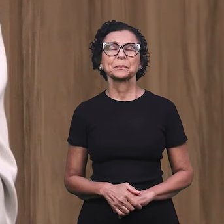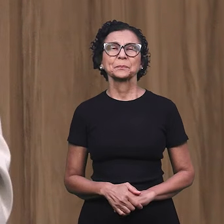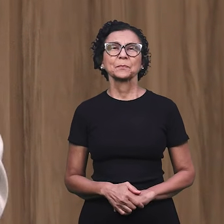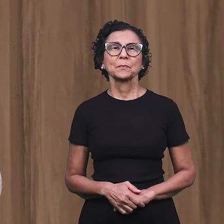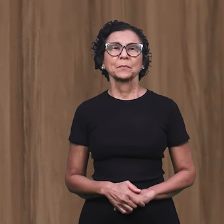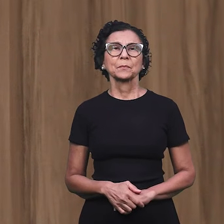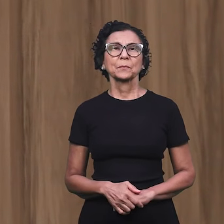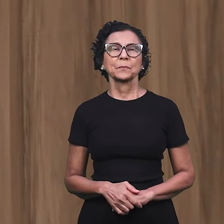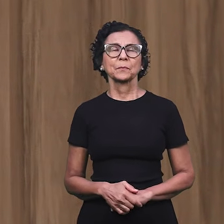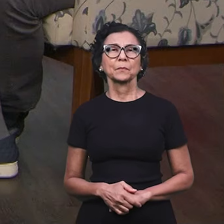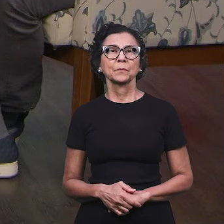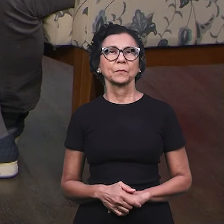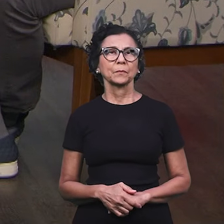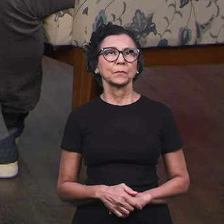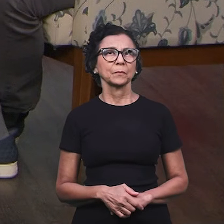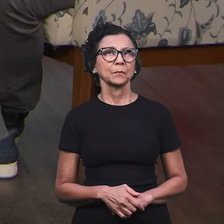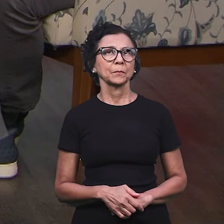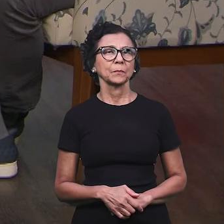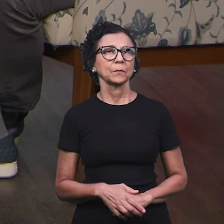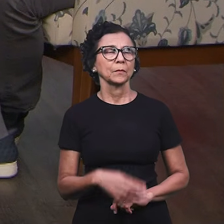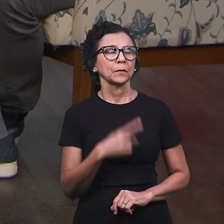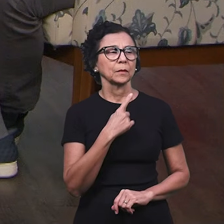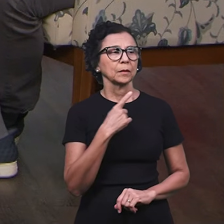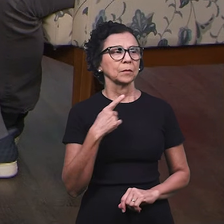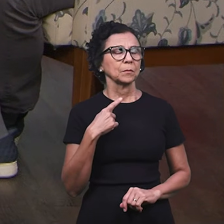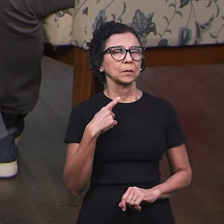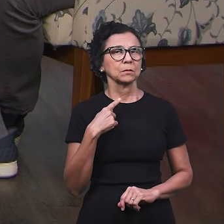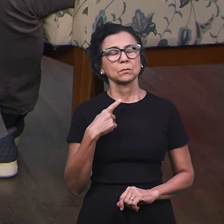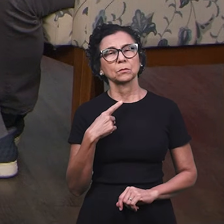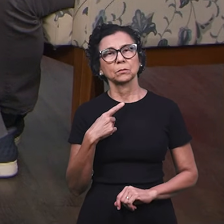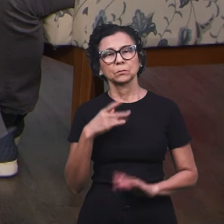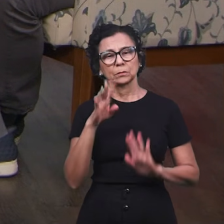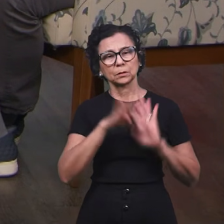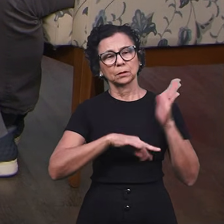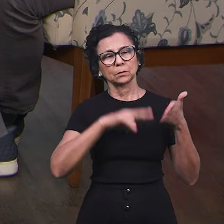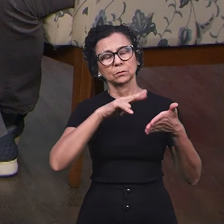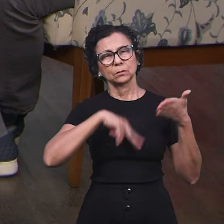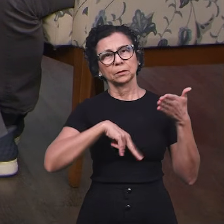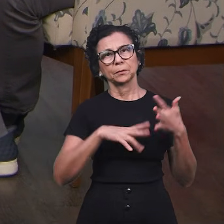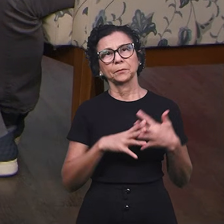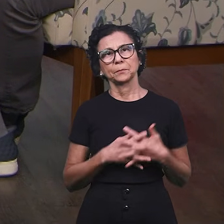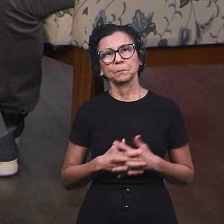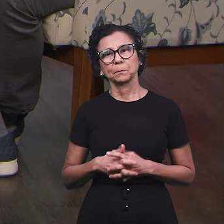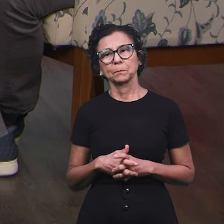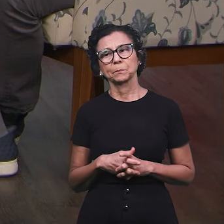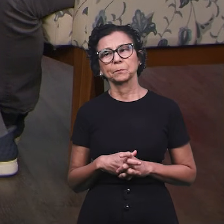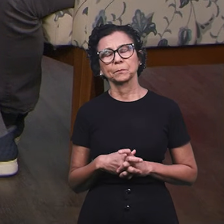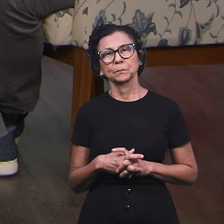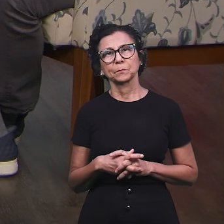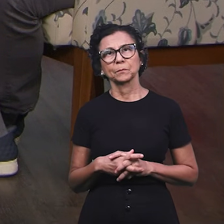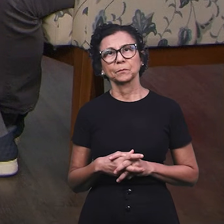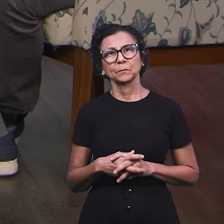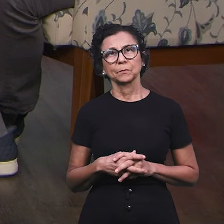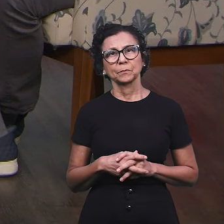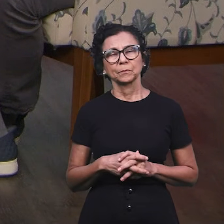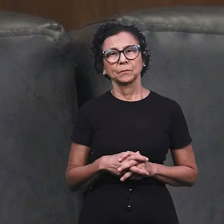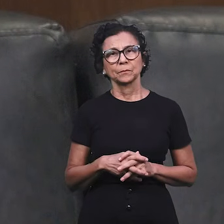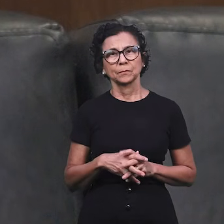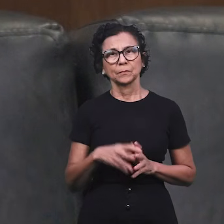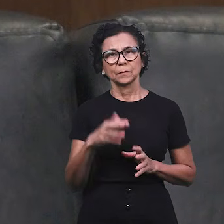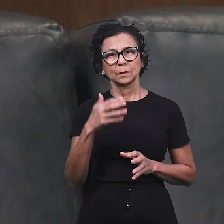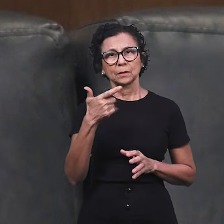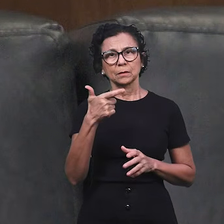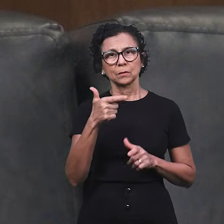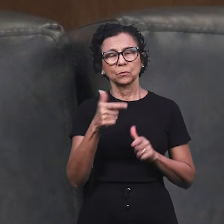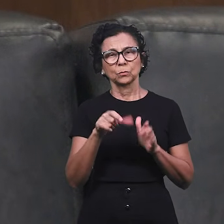Vou pedir ao pastor Júlio agora para ler o texto base e fazer a introdução para o nosso tema hoje. Amém. Está